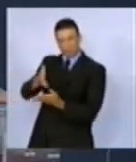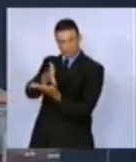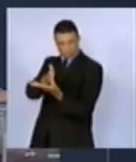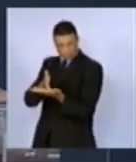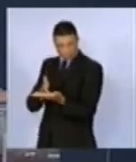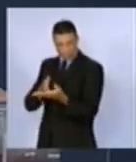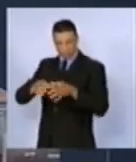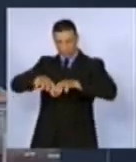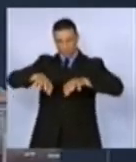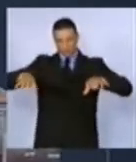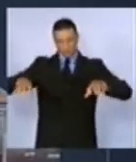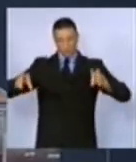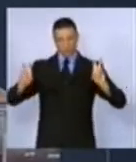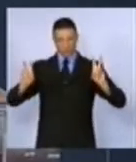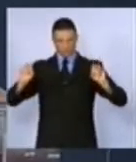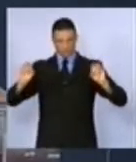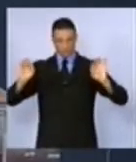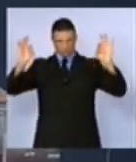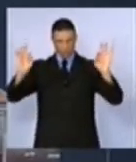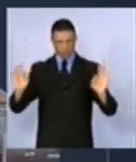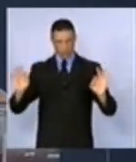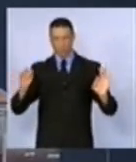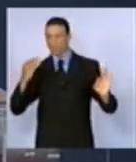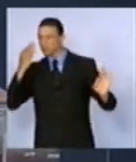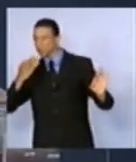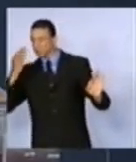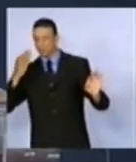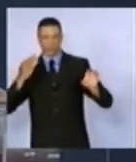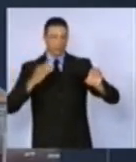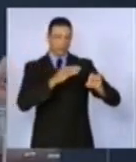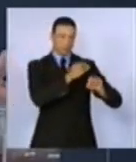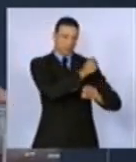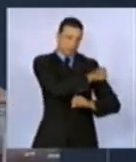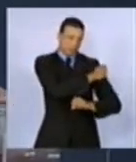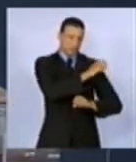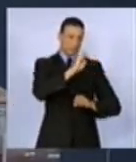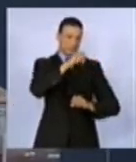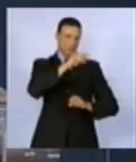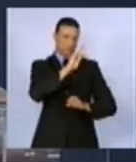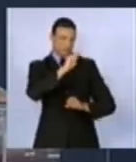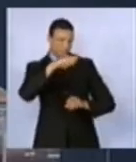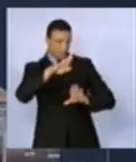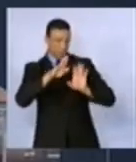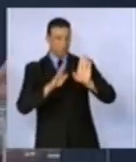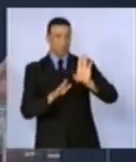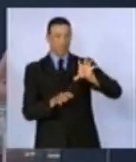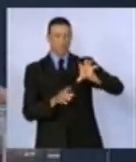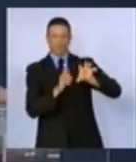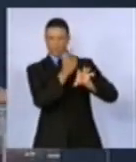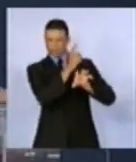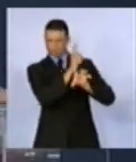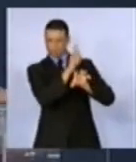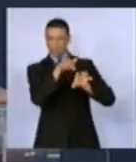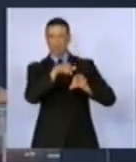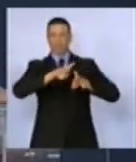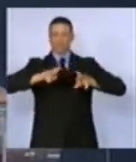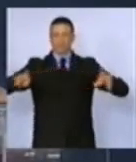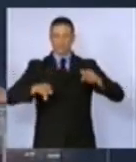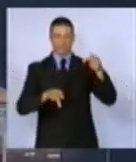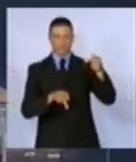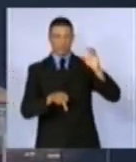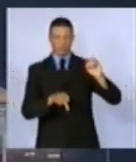Goiás 72 da cana transforma-se em etanol no centrooeste 70% ou seja eh